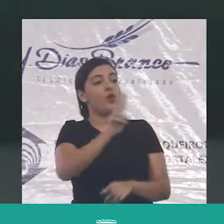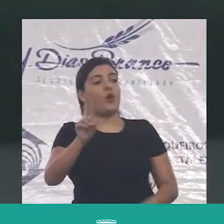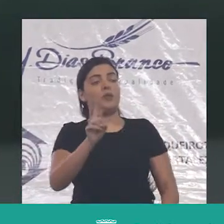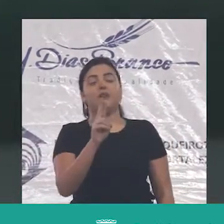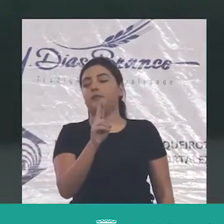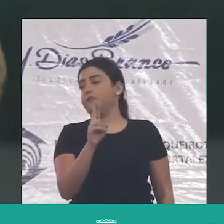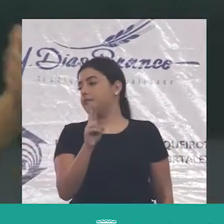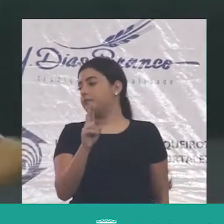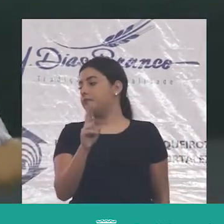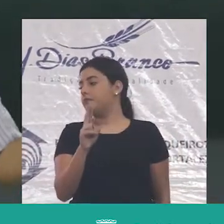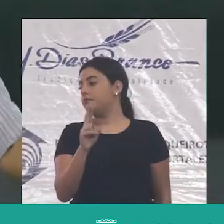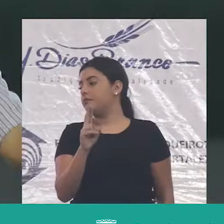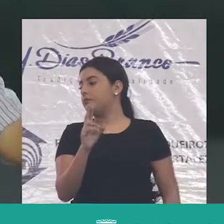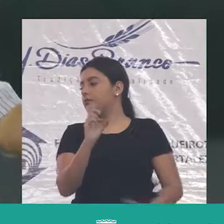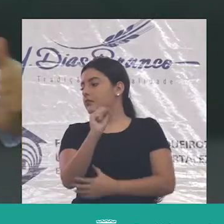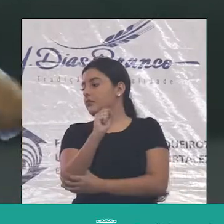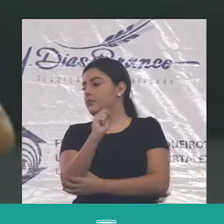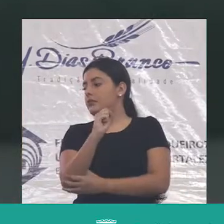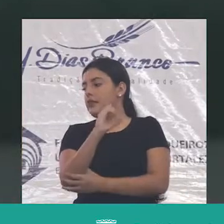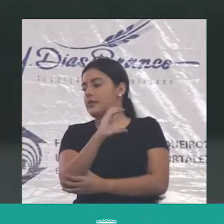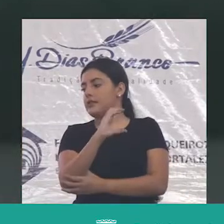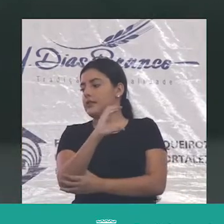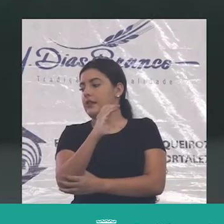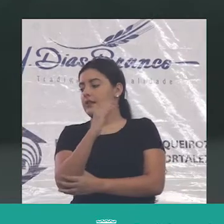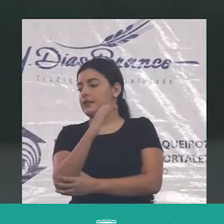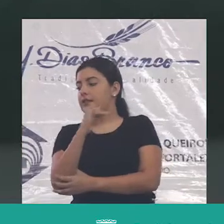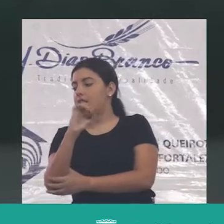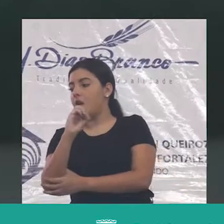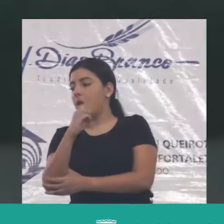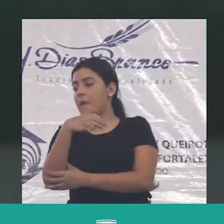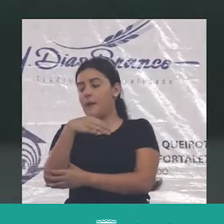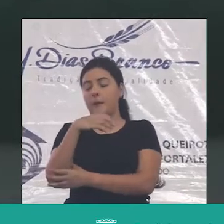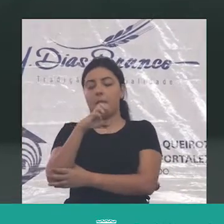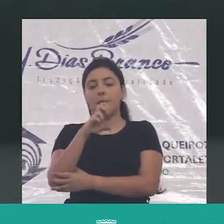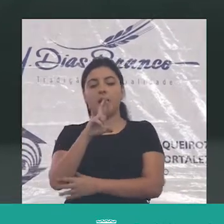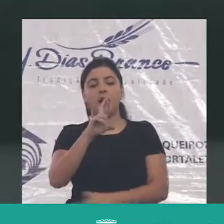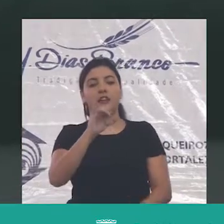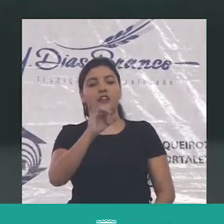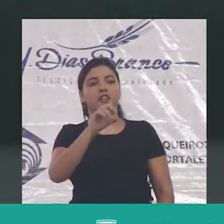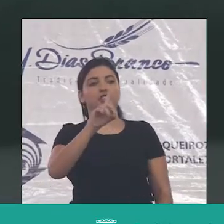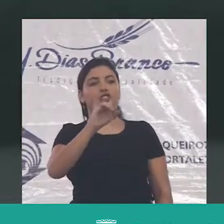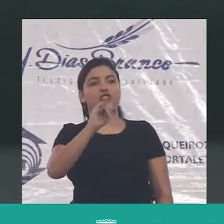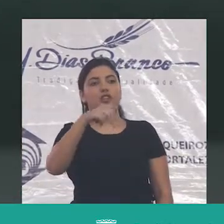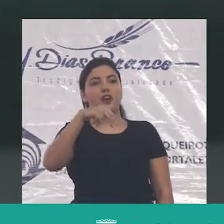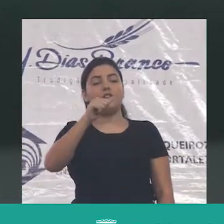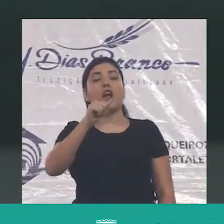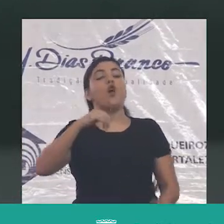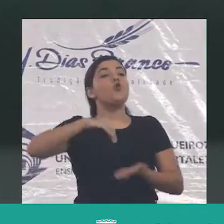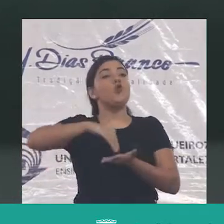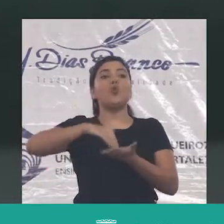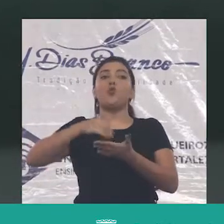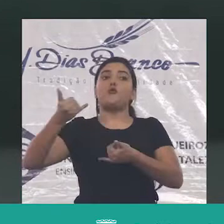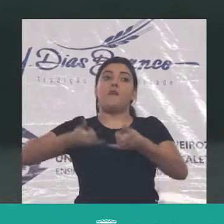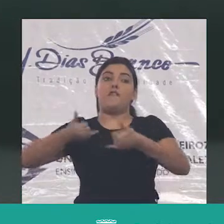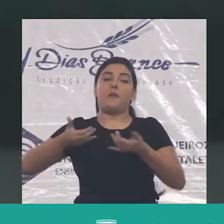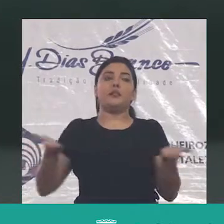corte de secção meridiana. E aí vem uma última informação para